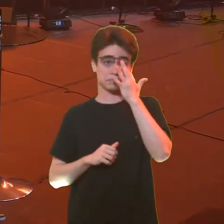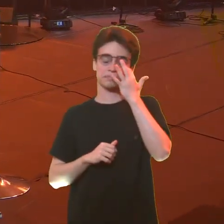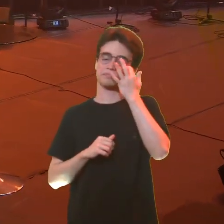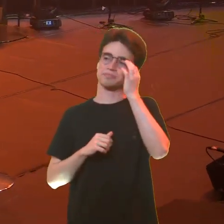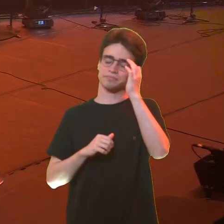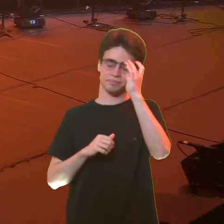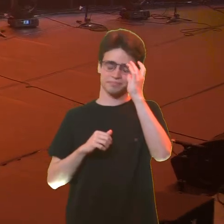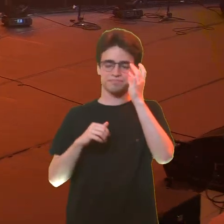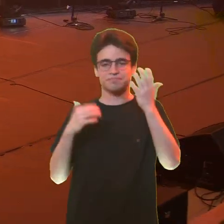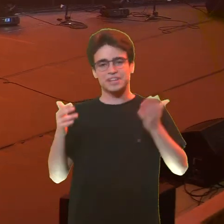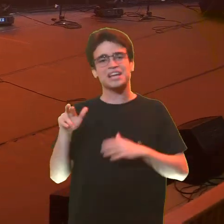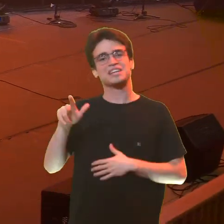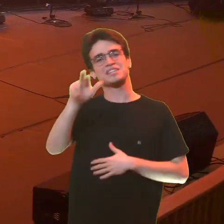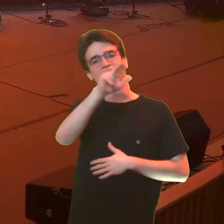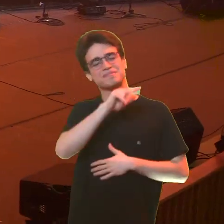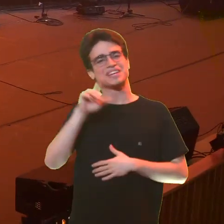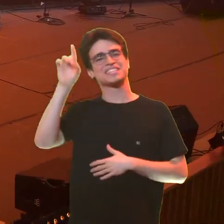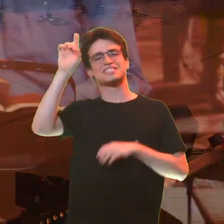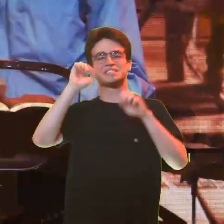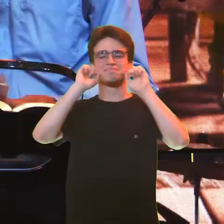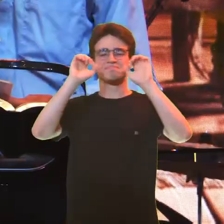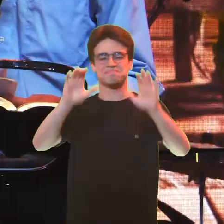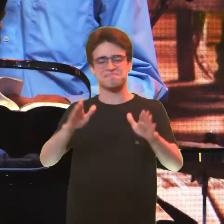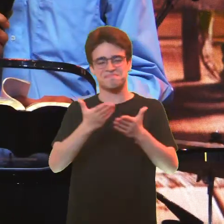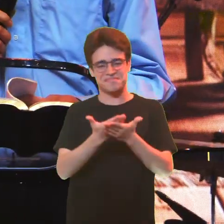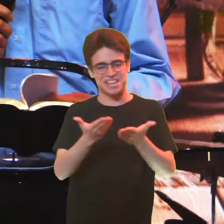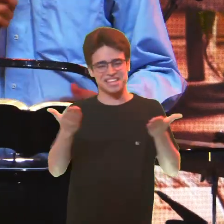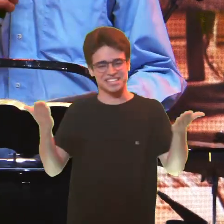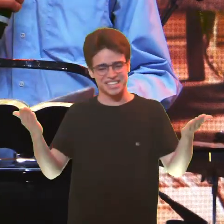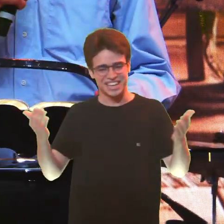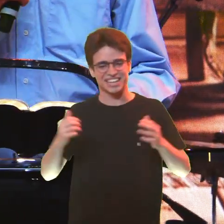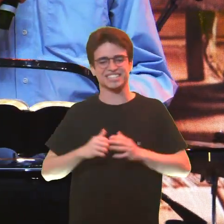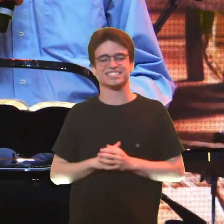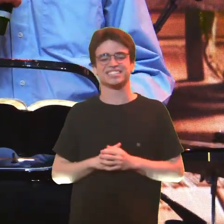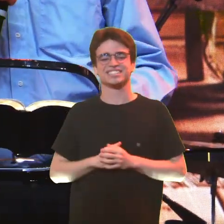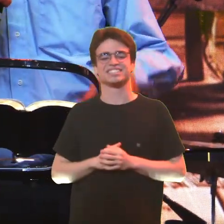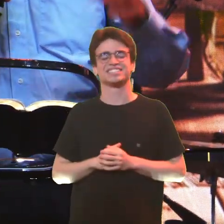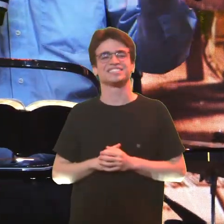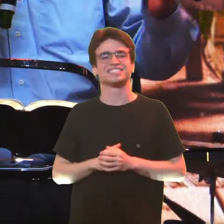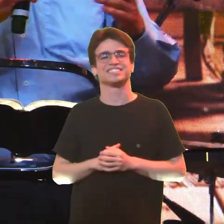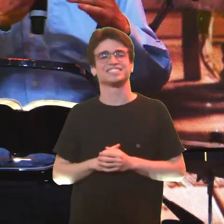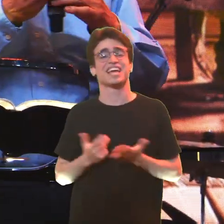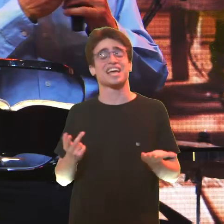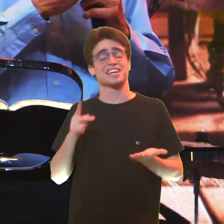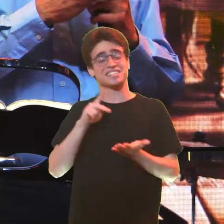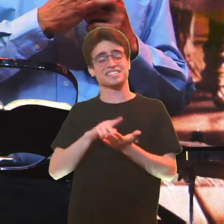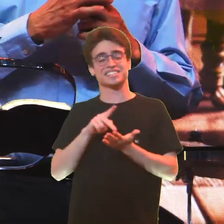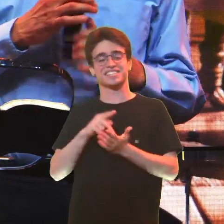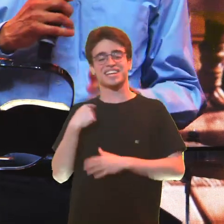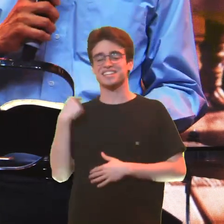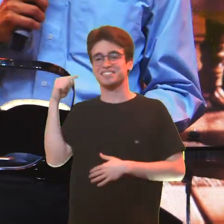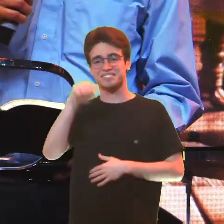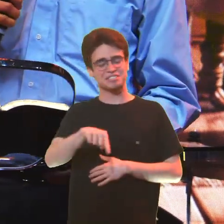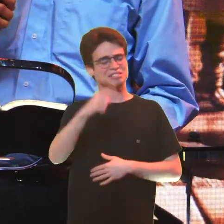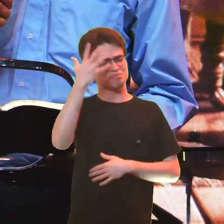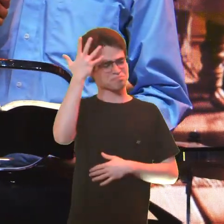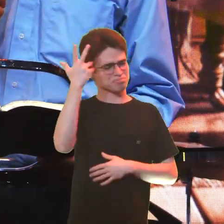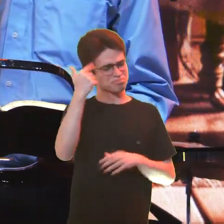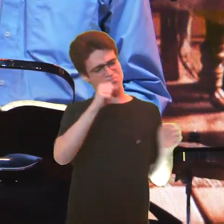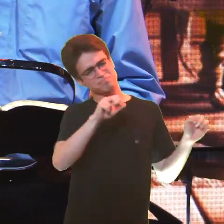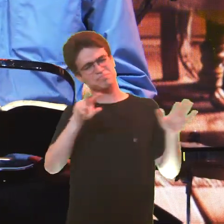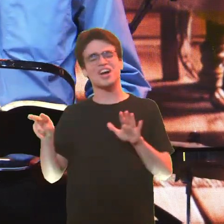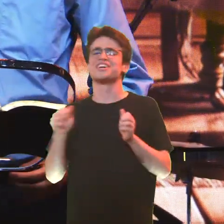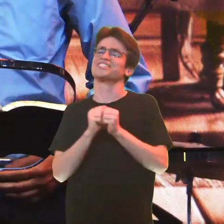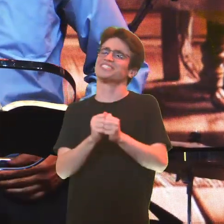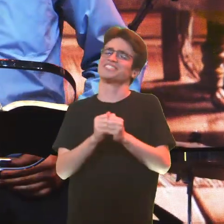Hermanos, que Dios les bendiga a todos. Irmãos, que Deus abençoe todos vocês. Me da mucha alegría poder estar estos días con ustedes. Tenho muita alegria